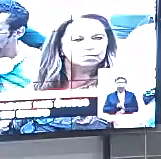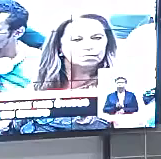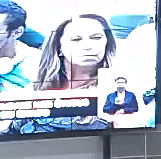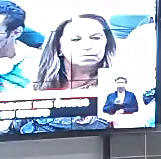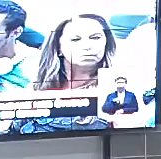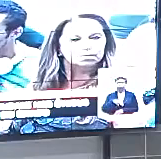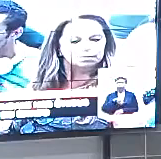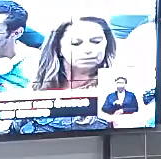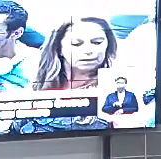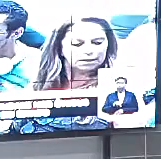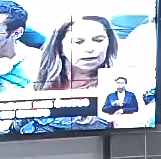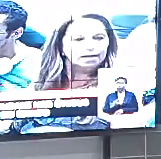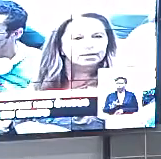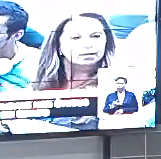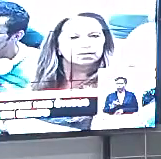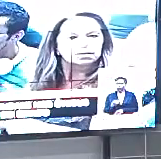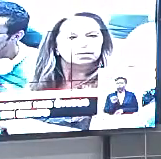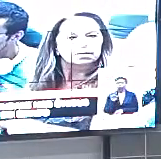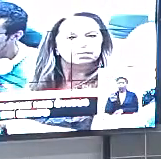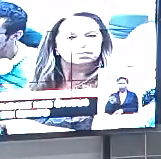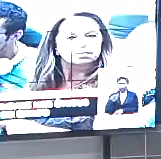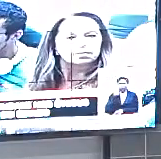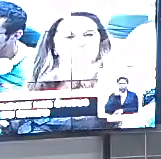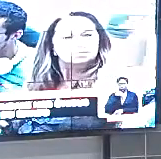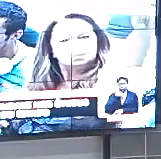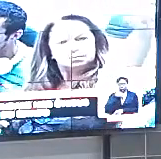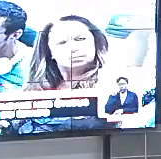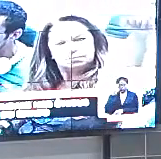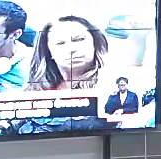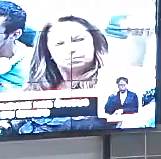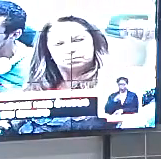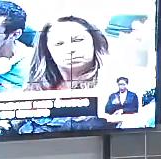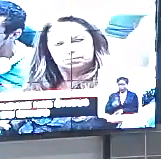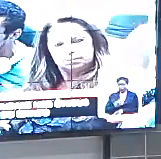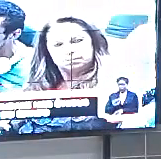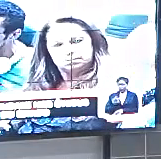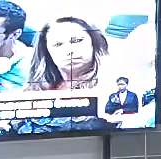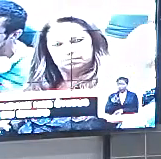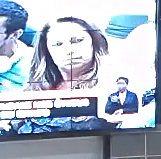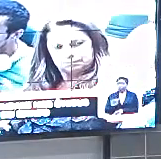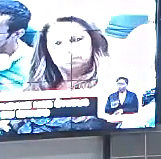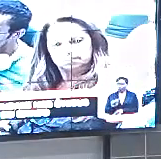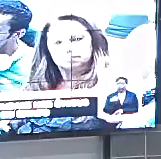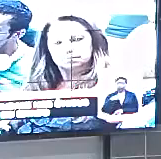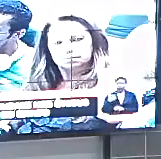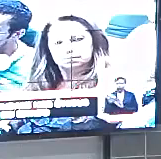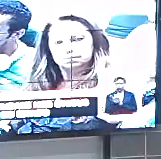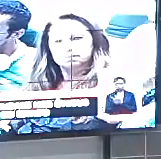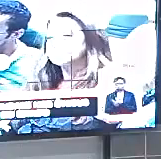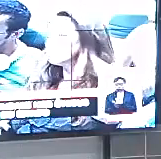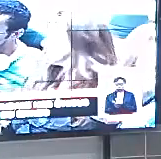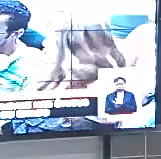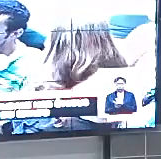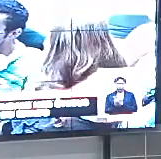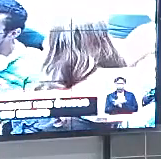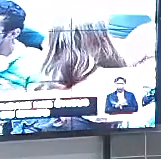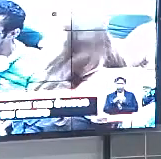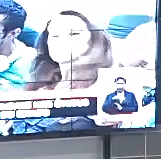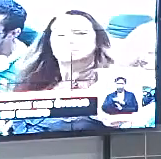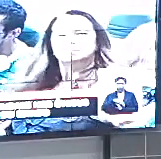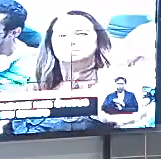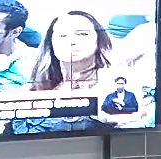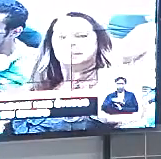da doutora dout jaria tem uma súmula 230 do STJ eh regulação que a senhora